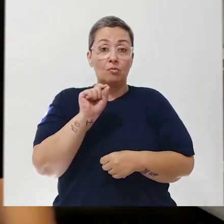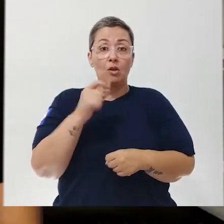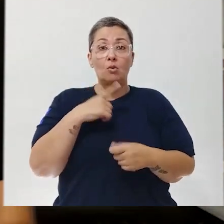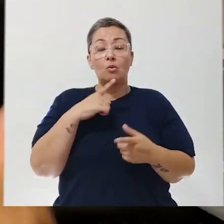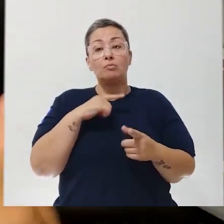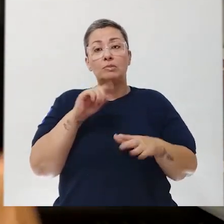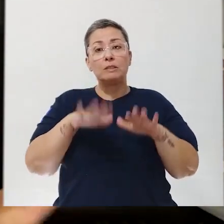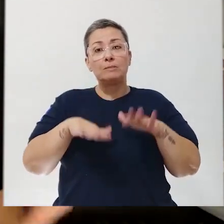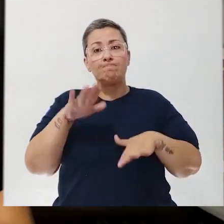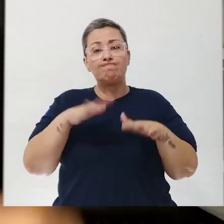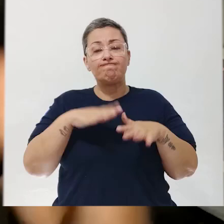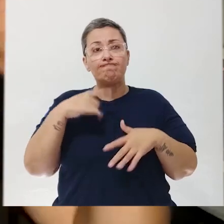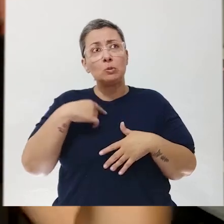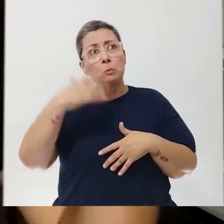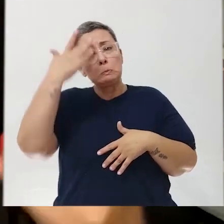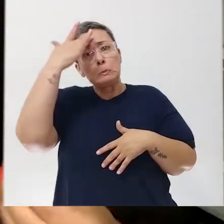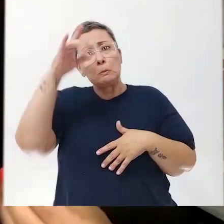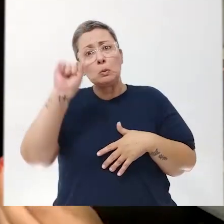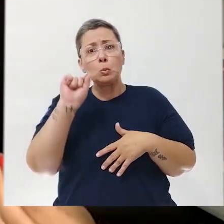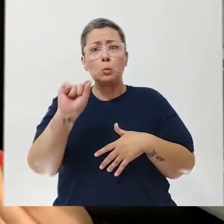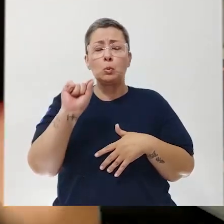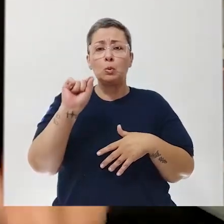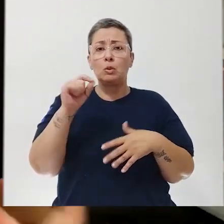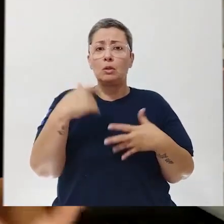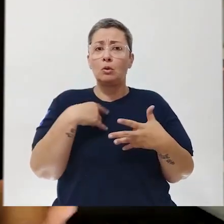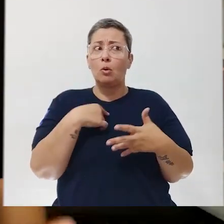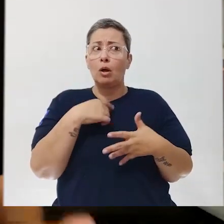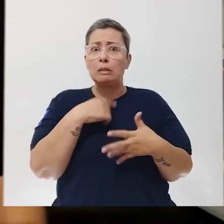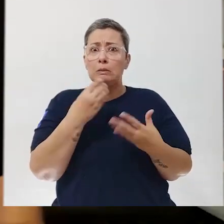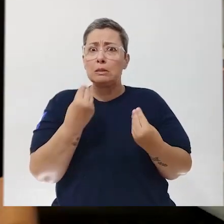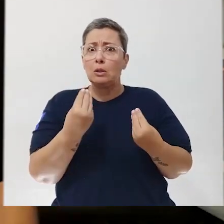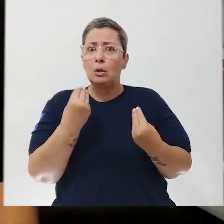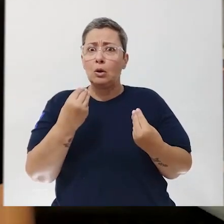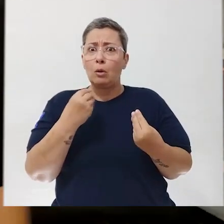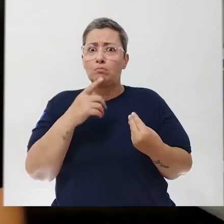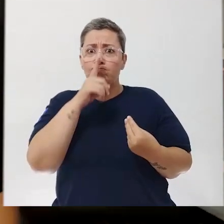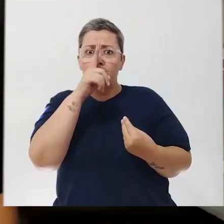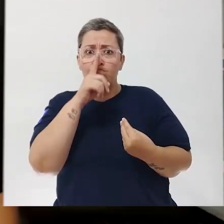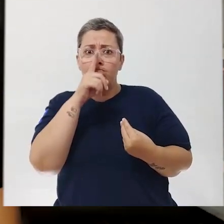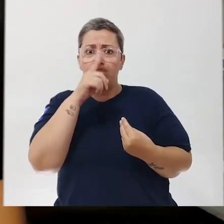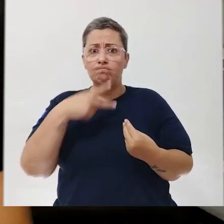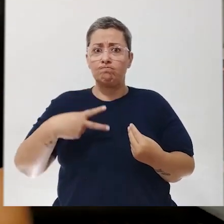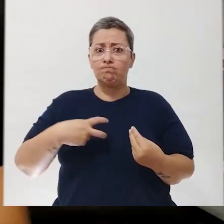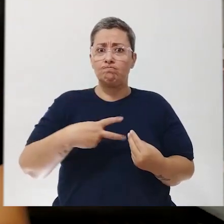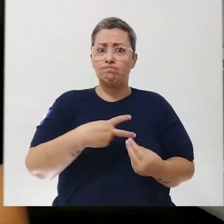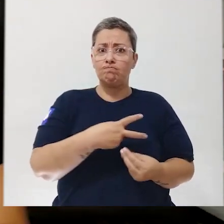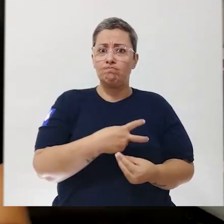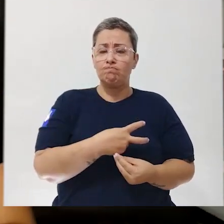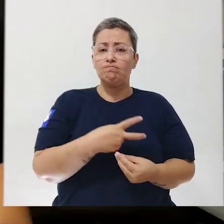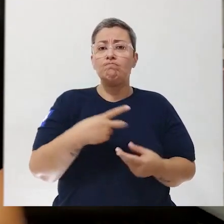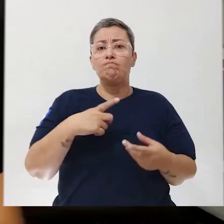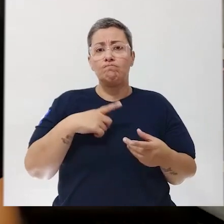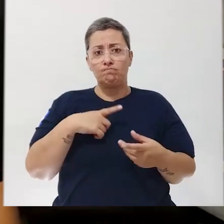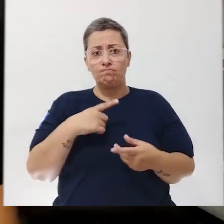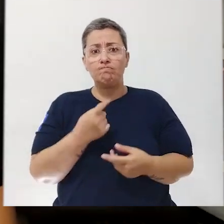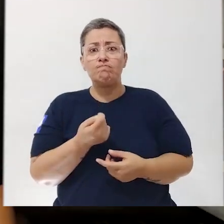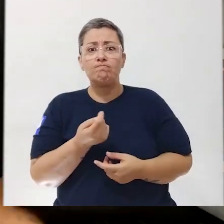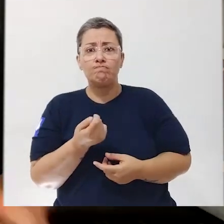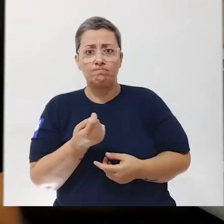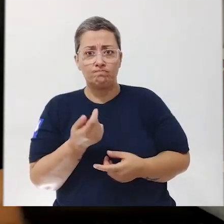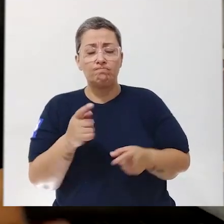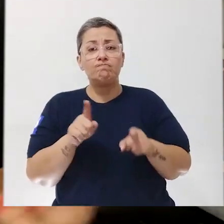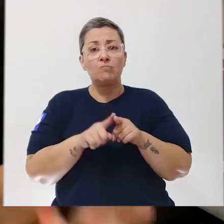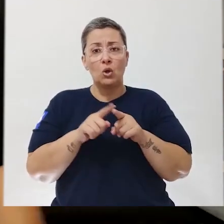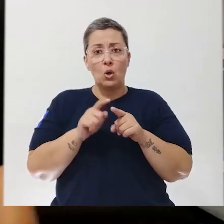enxergar, a gente acaba, às vezes, não tendo ideia de quanto um vírus pode ser perigoso. E por serem tão pequenininhos,